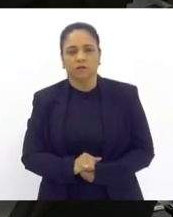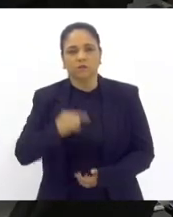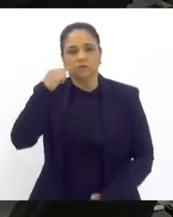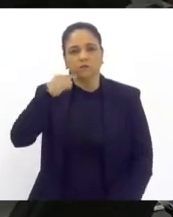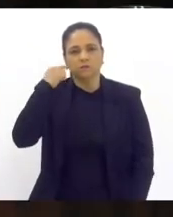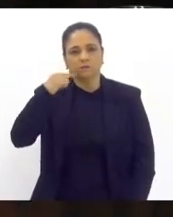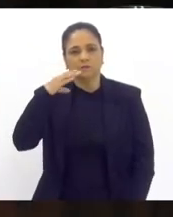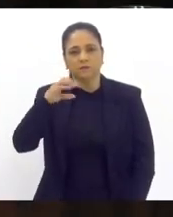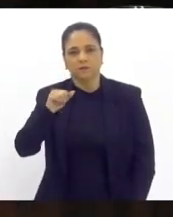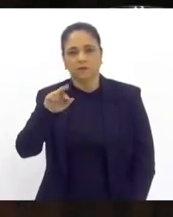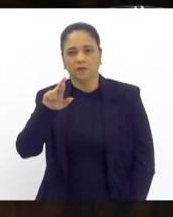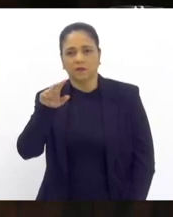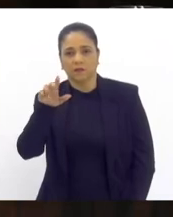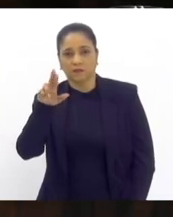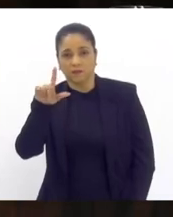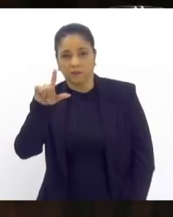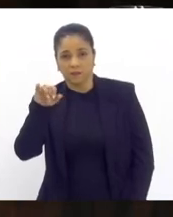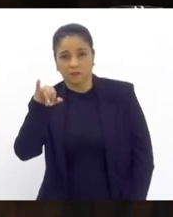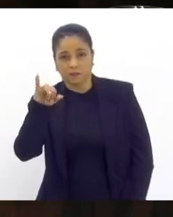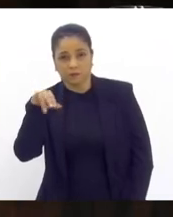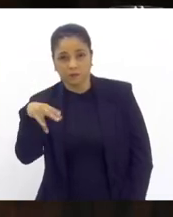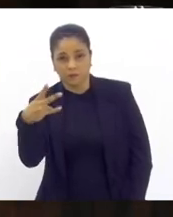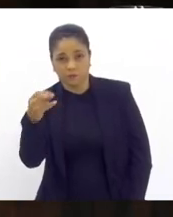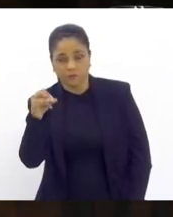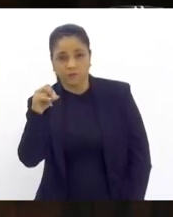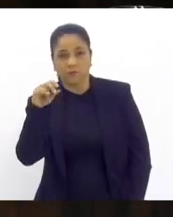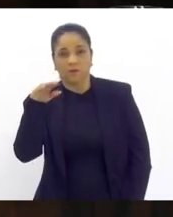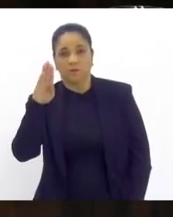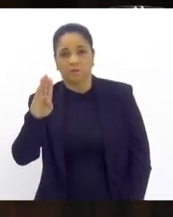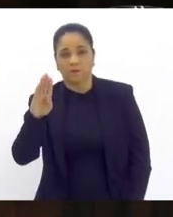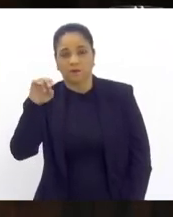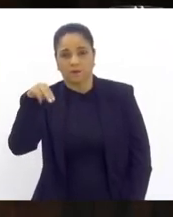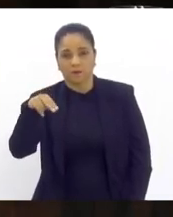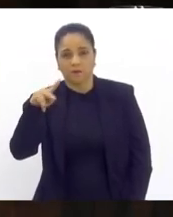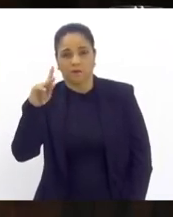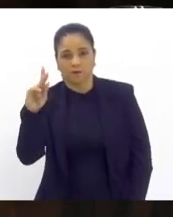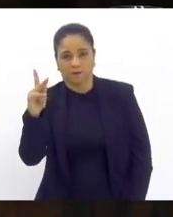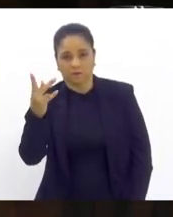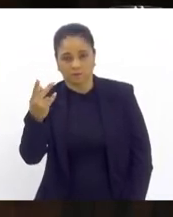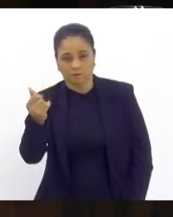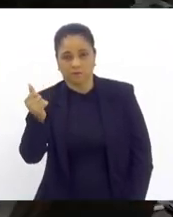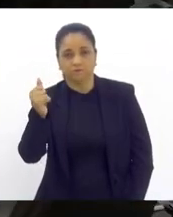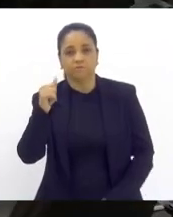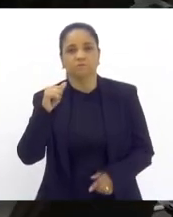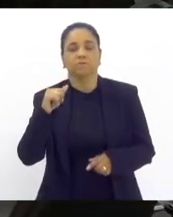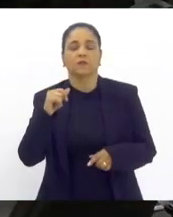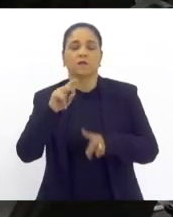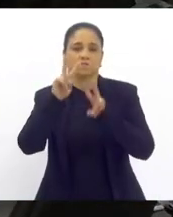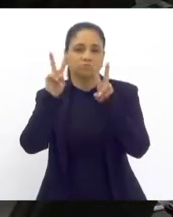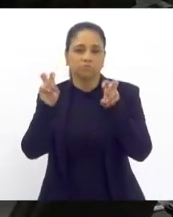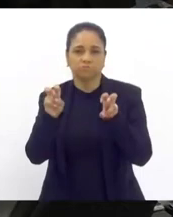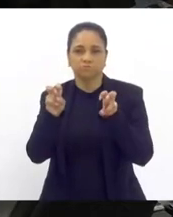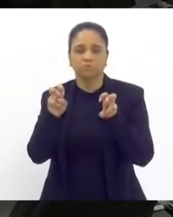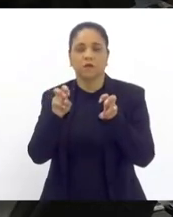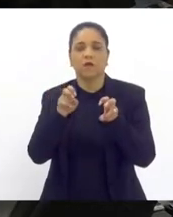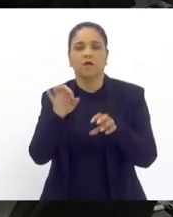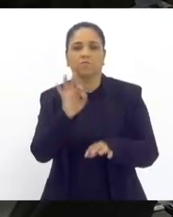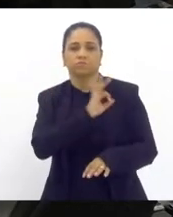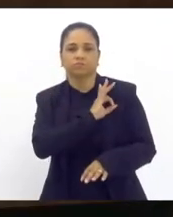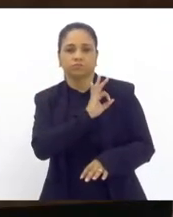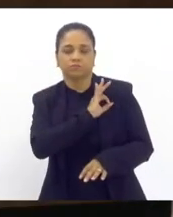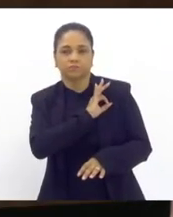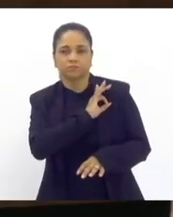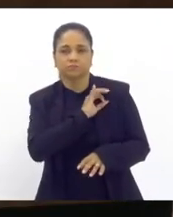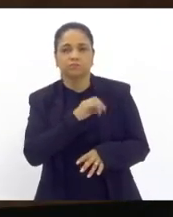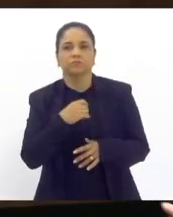Deputado Carlinhos BNH, para fazer o parecer pela Comissão de Segurança Pública e Assuntos de Polícia.